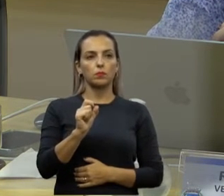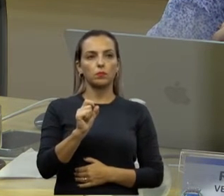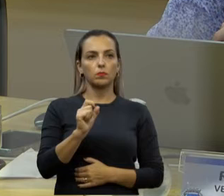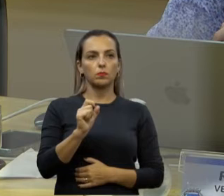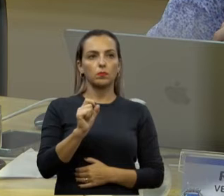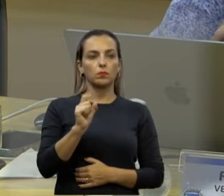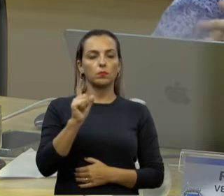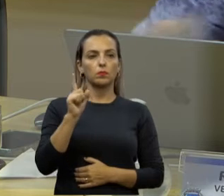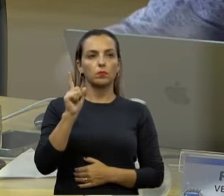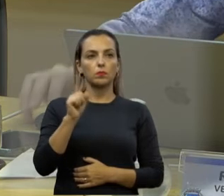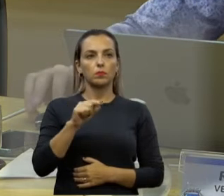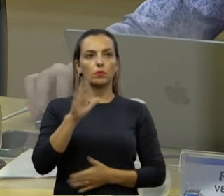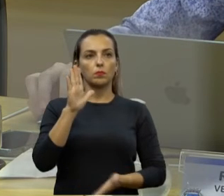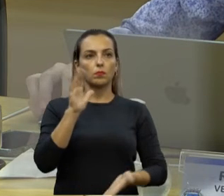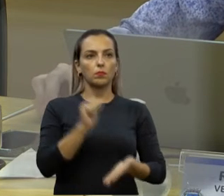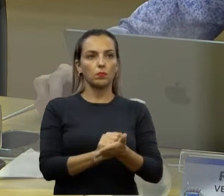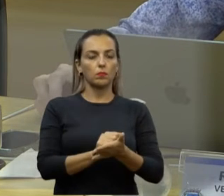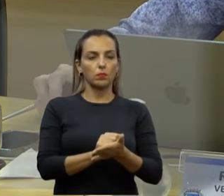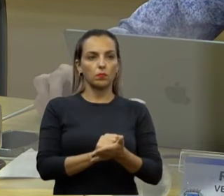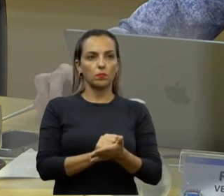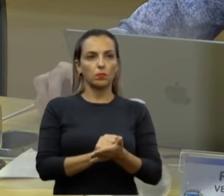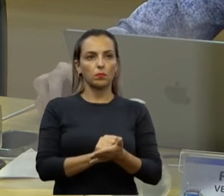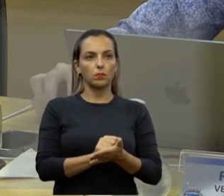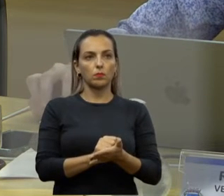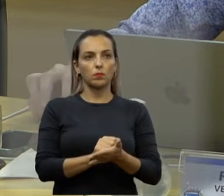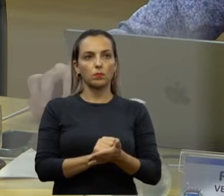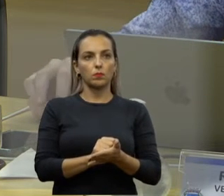registrem a chamada regimental